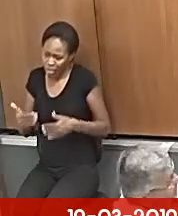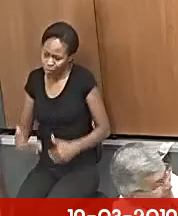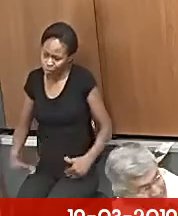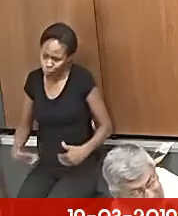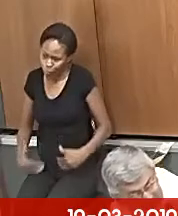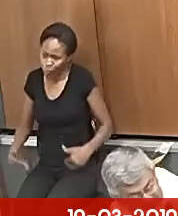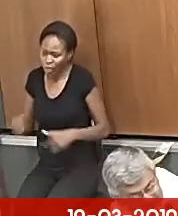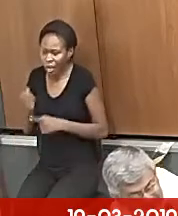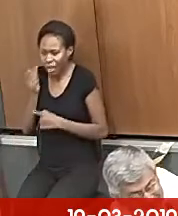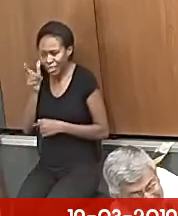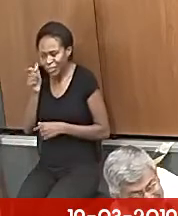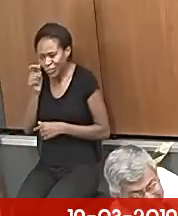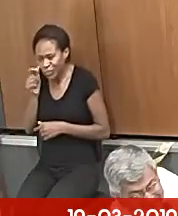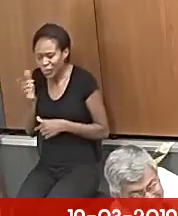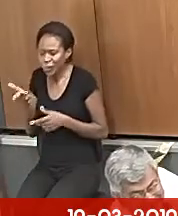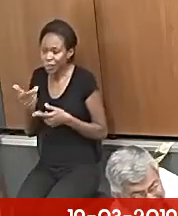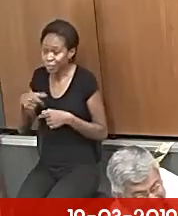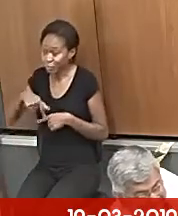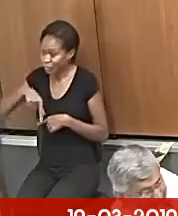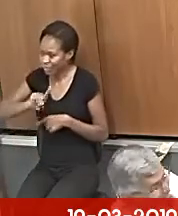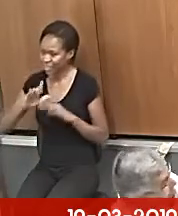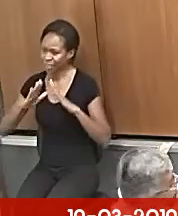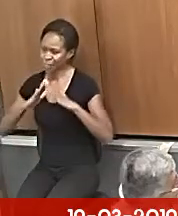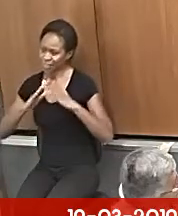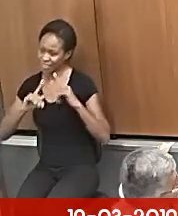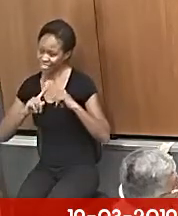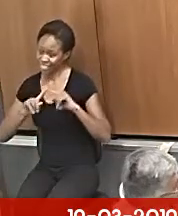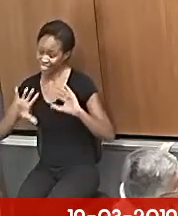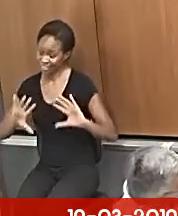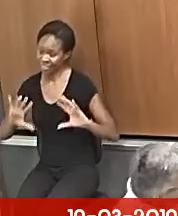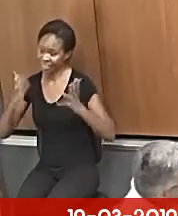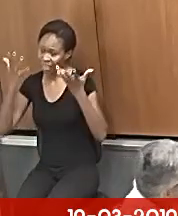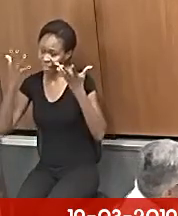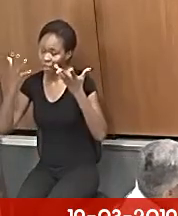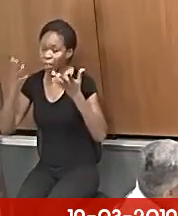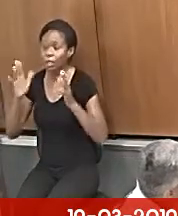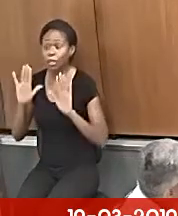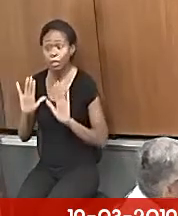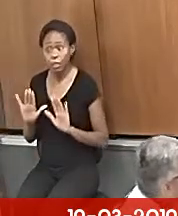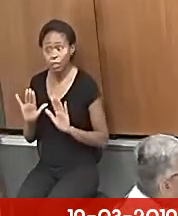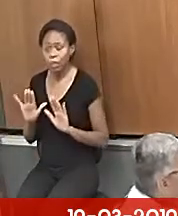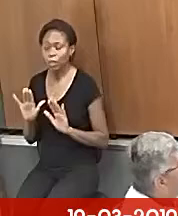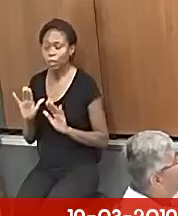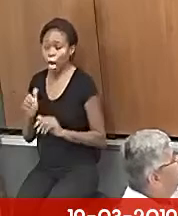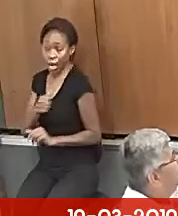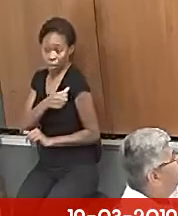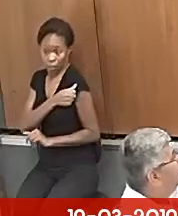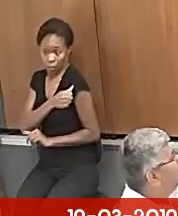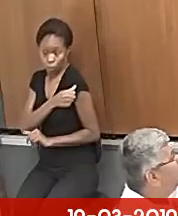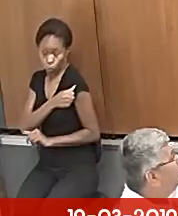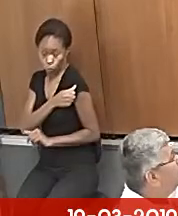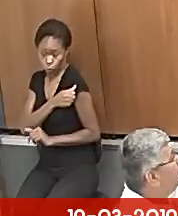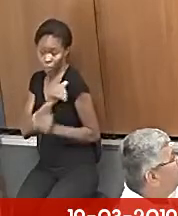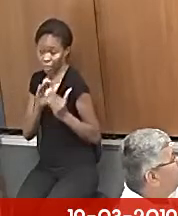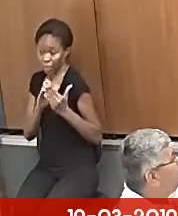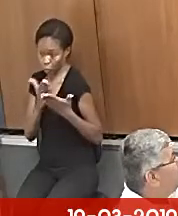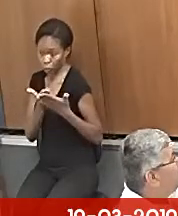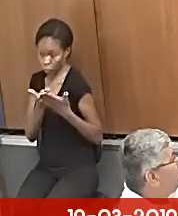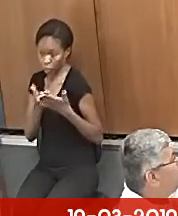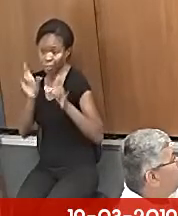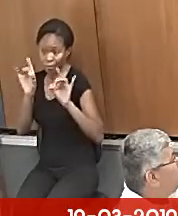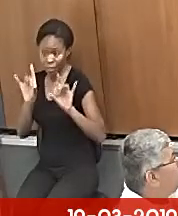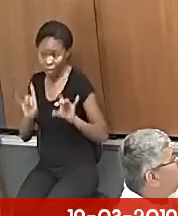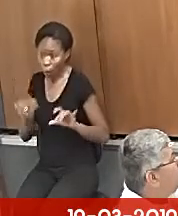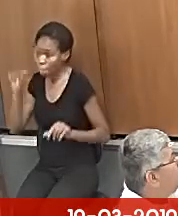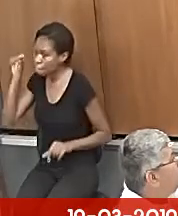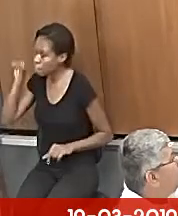pra igreja pra fazer aquela celebração ea pior data para os alunos das escolas especiais quem não